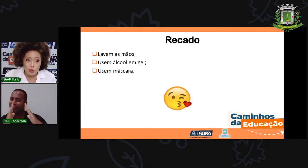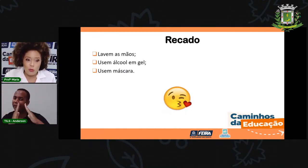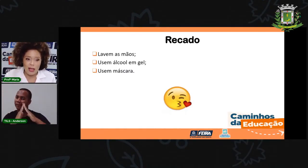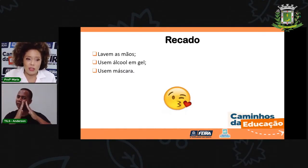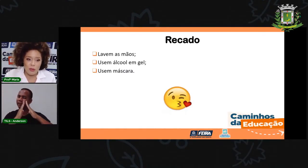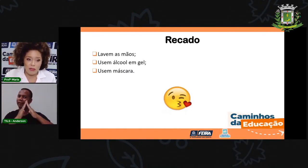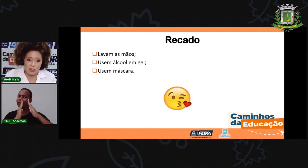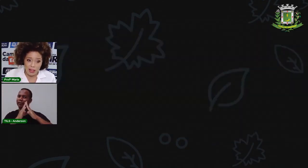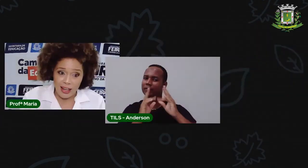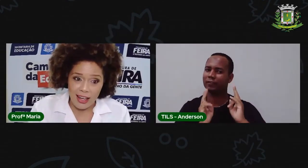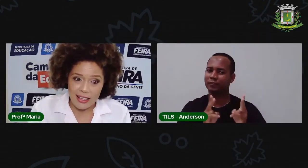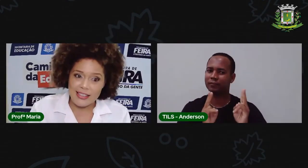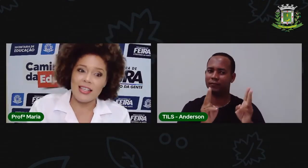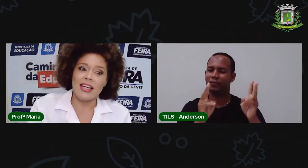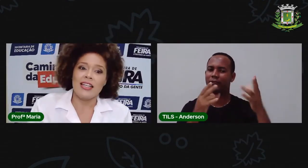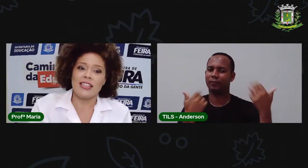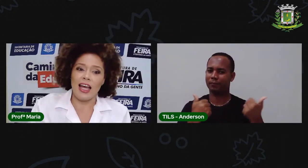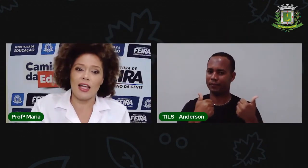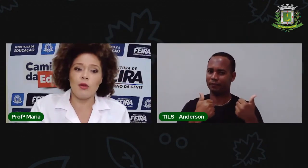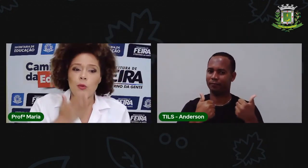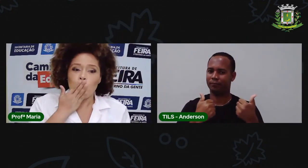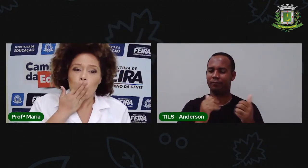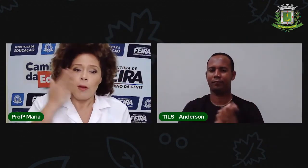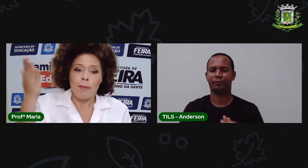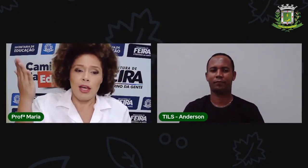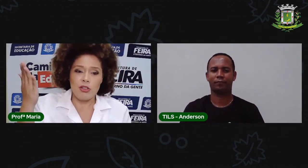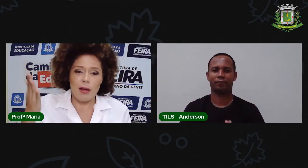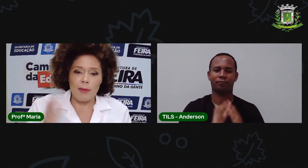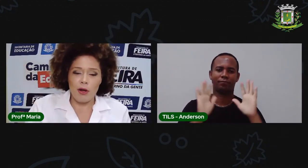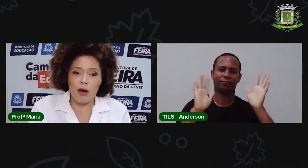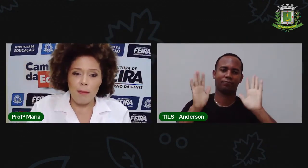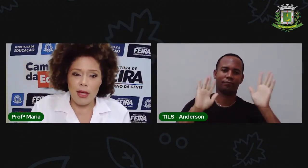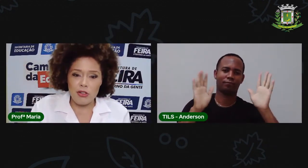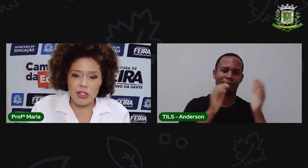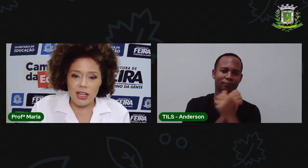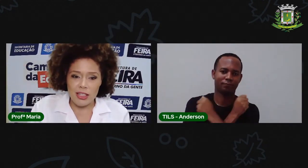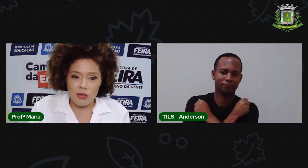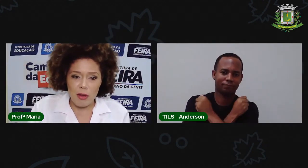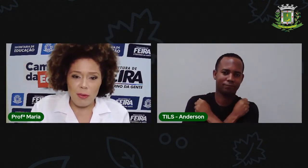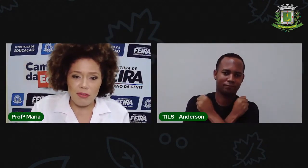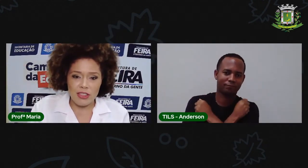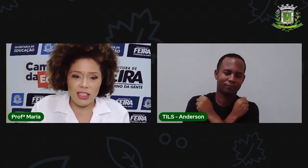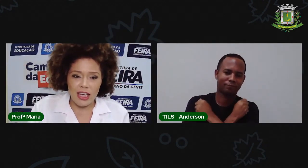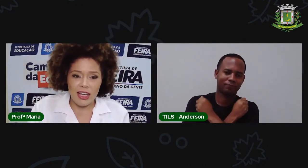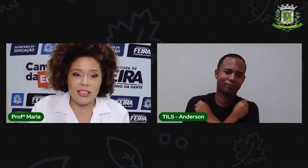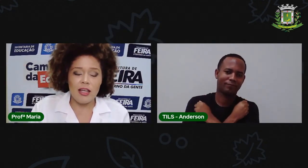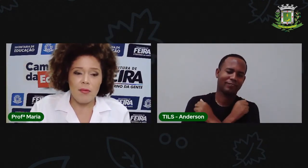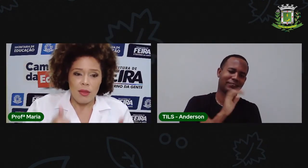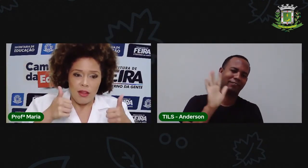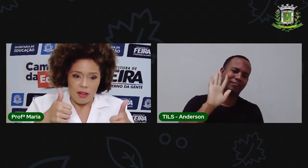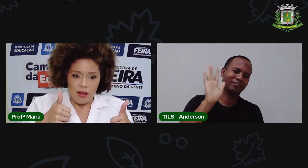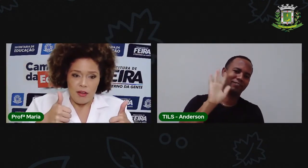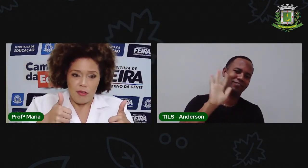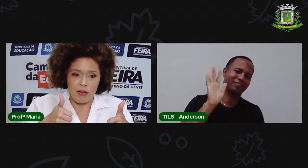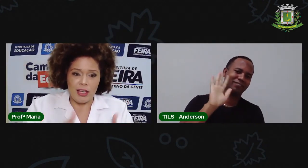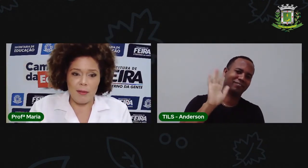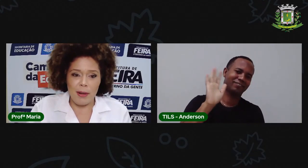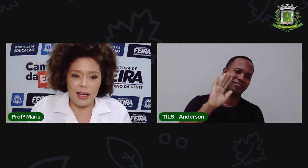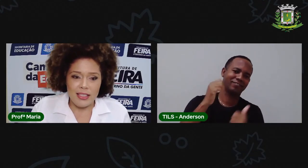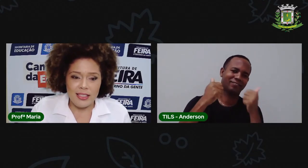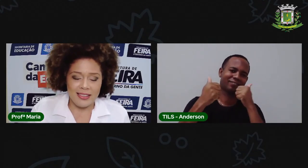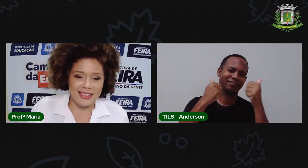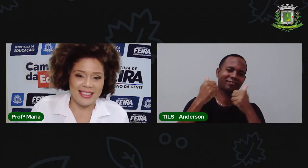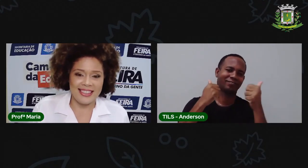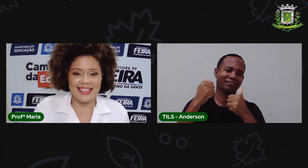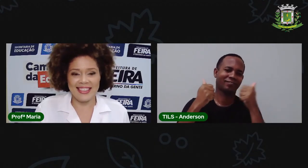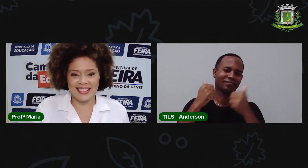juntos mais uma vez. Certo? Beijo da pró, beijo de Anderson aí pra vocês. Fiquem na